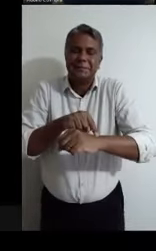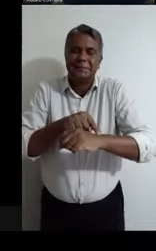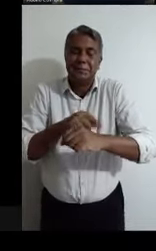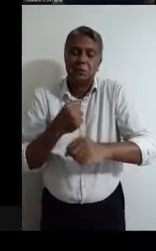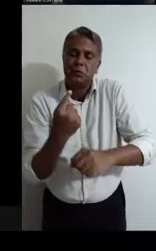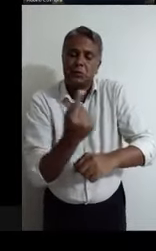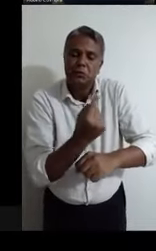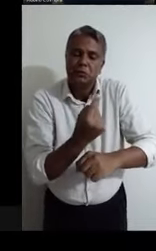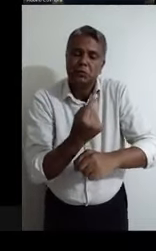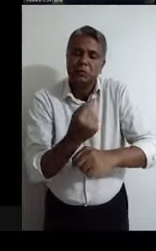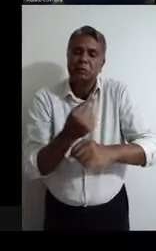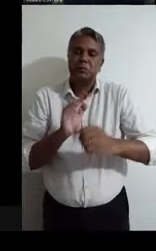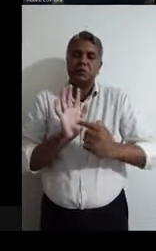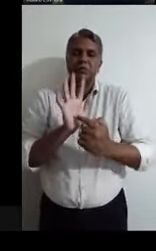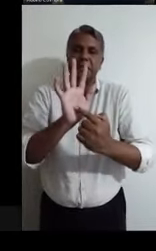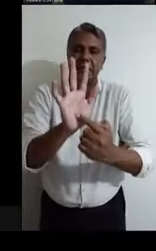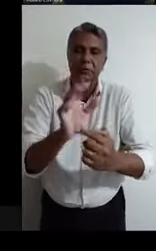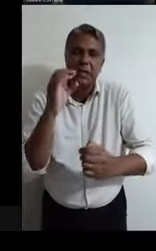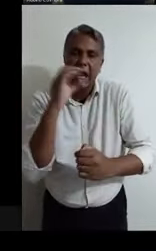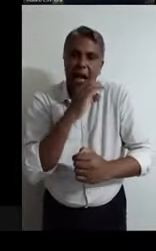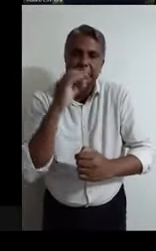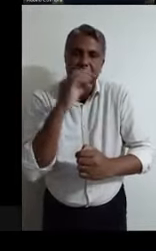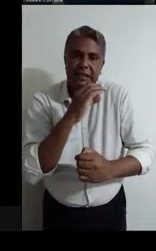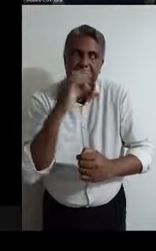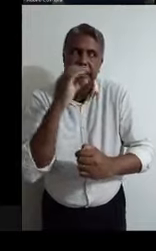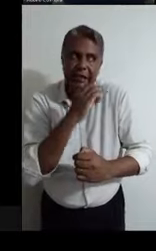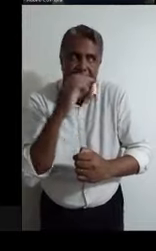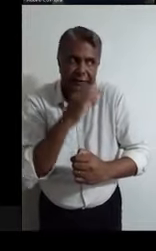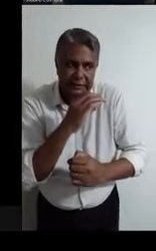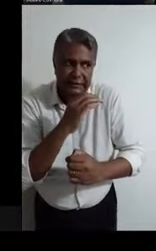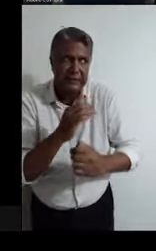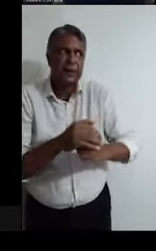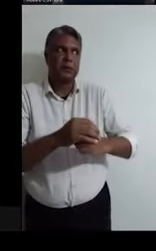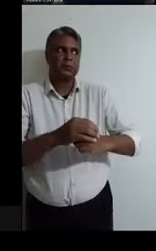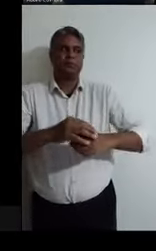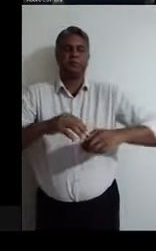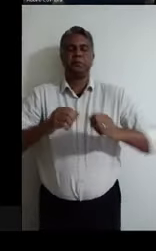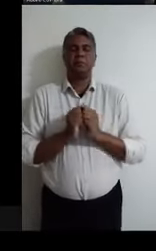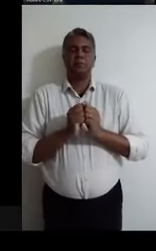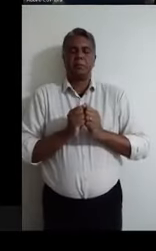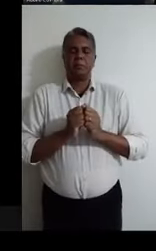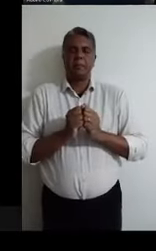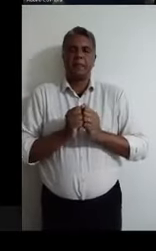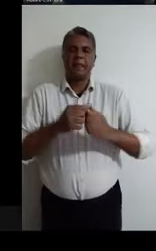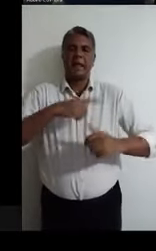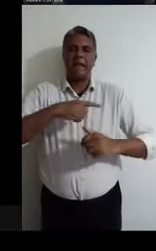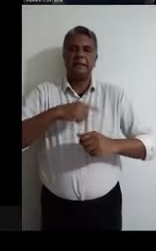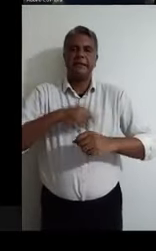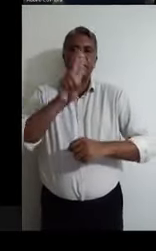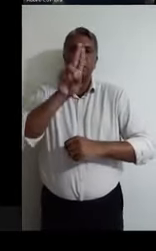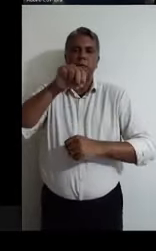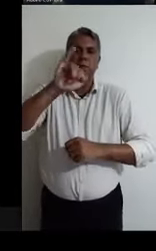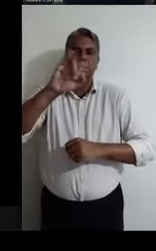Nós definimos a aceleração como sendo a taxa de variação da velocidade por unidade de